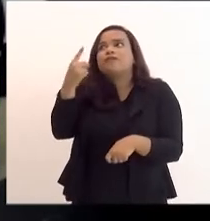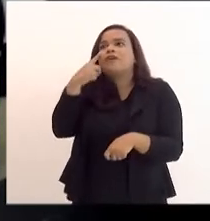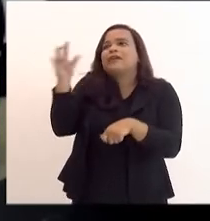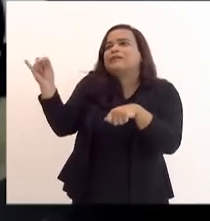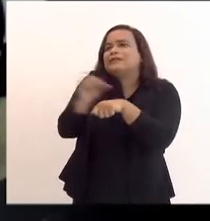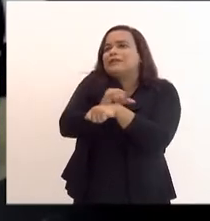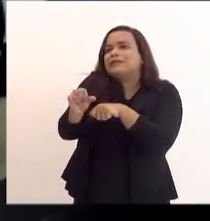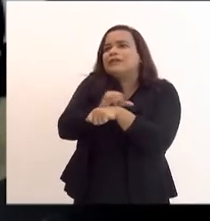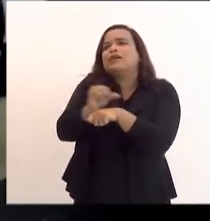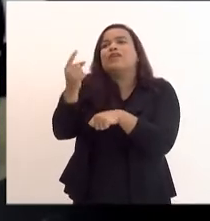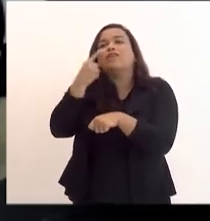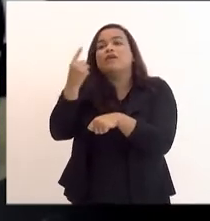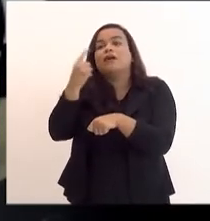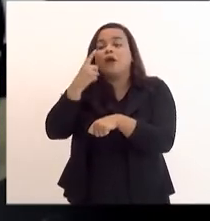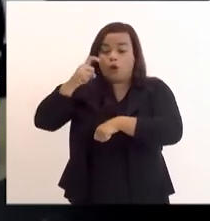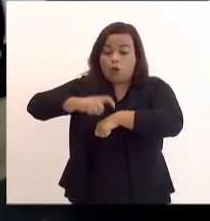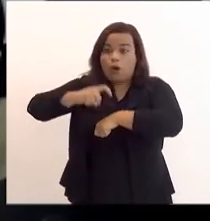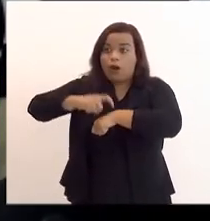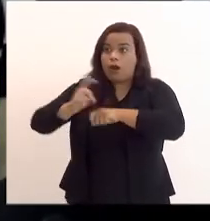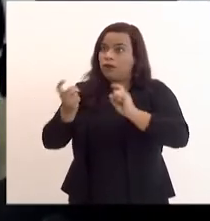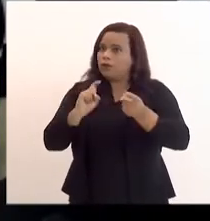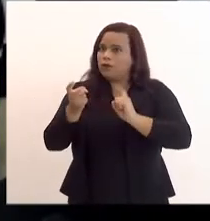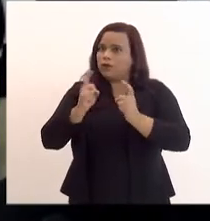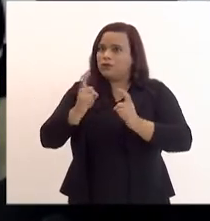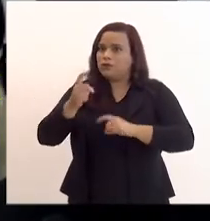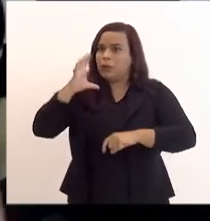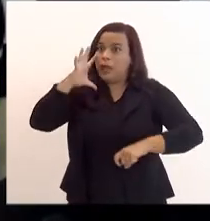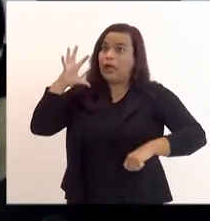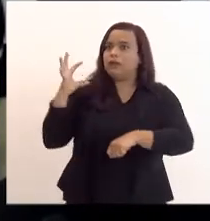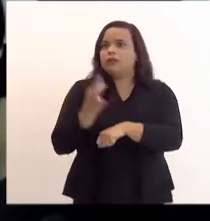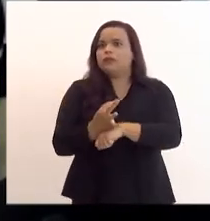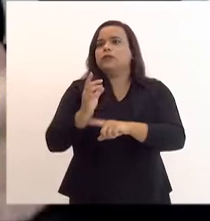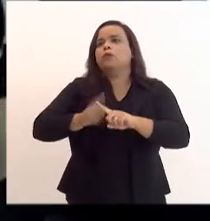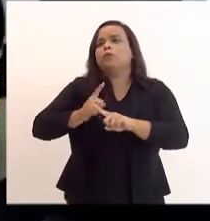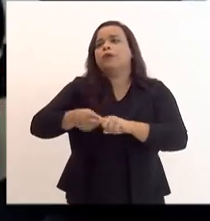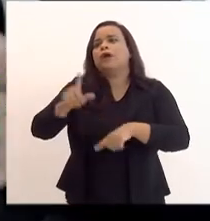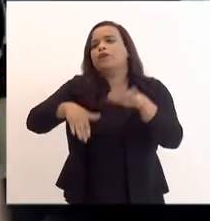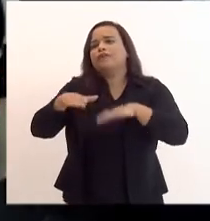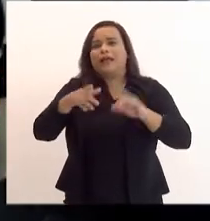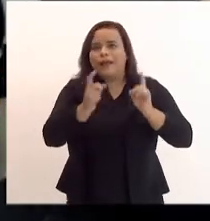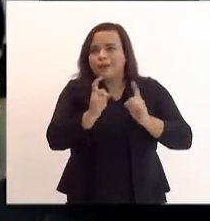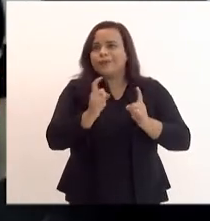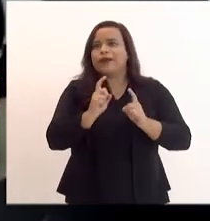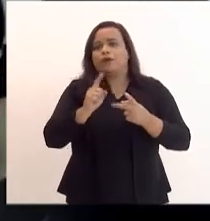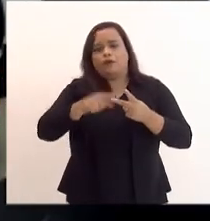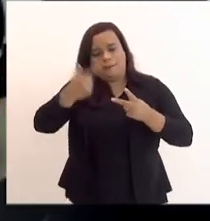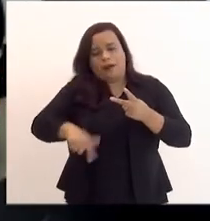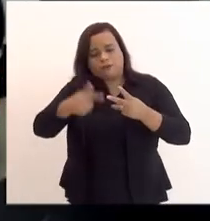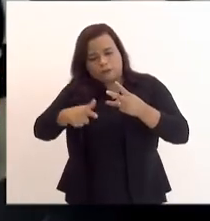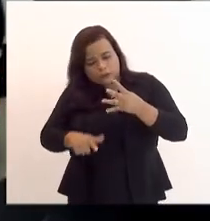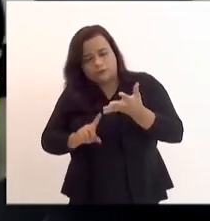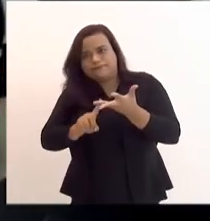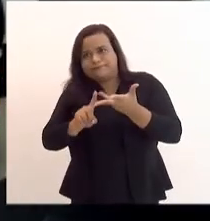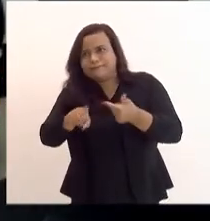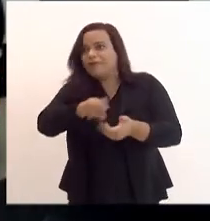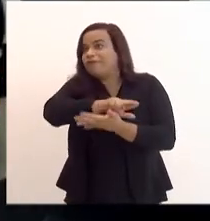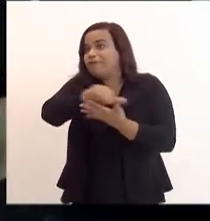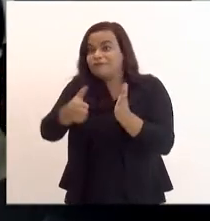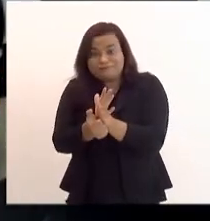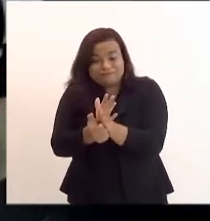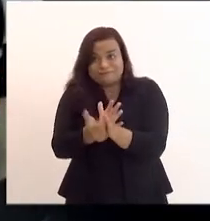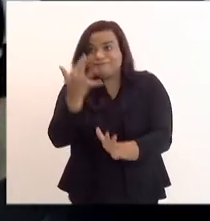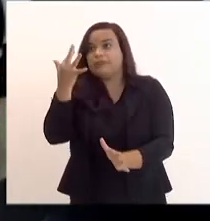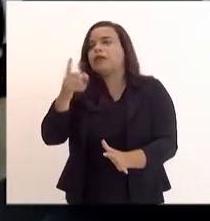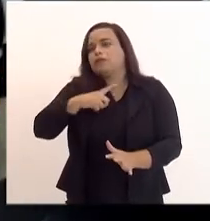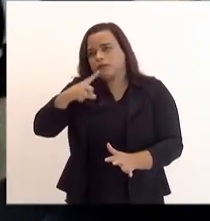observar os horários da reunião. Porque como todos nós temos uma reunião depois da outra, né? Se a gente, às vezes, começa uma reunião com